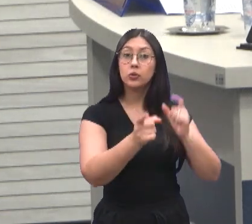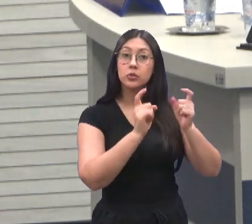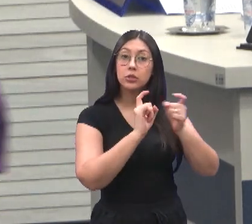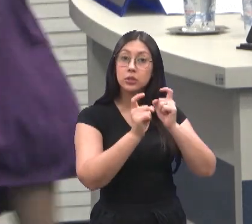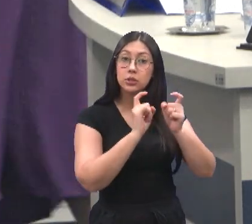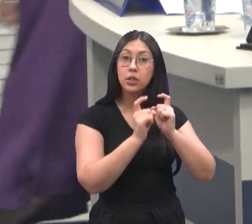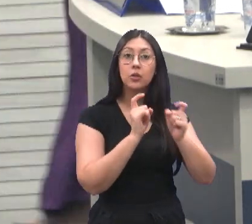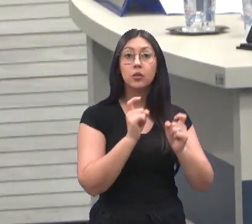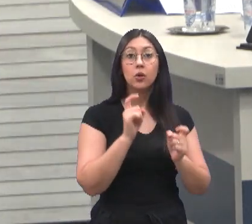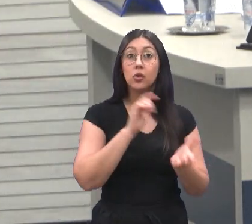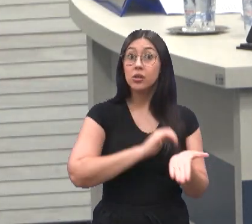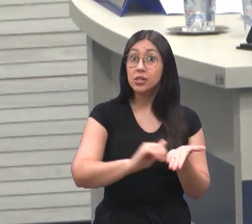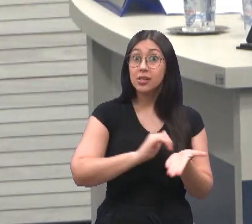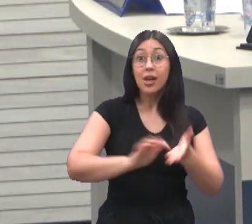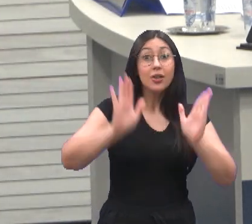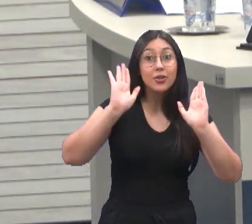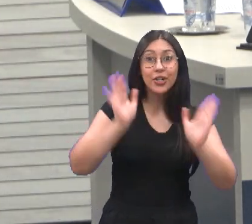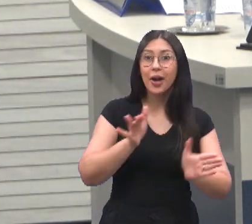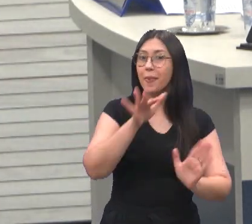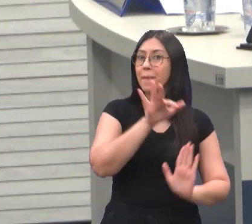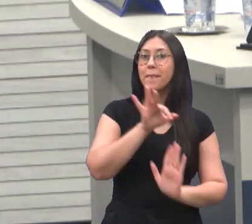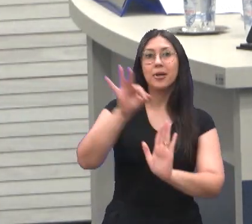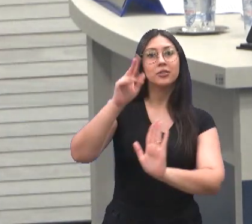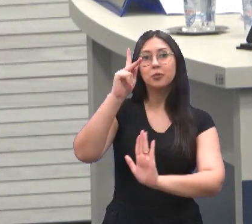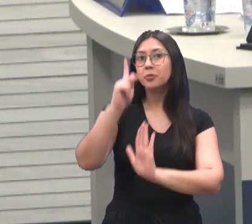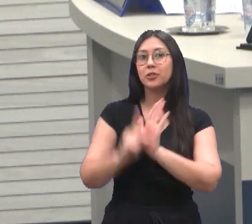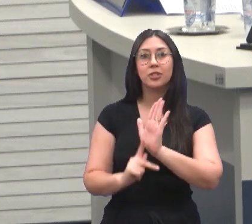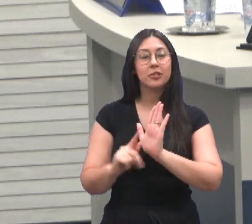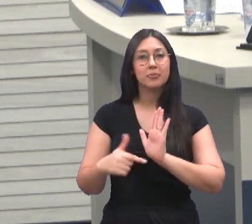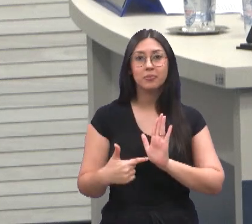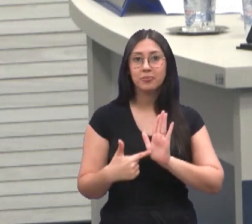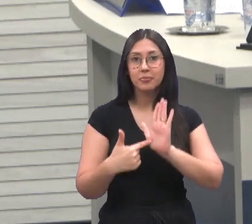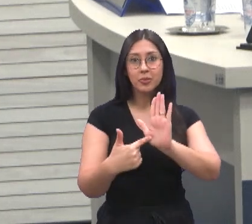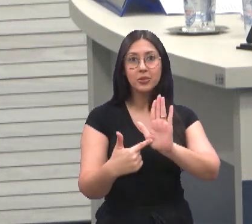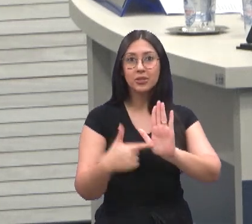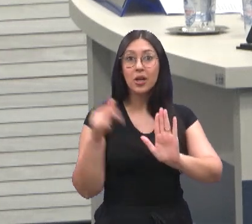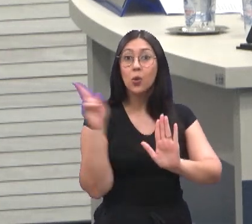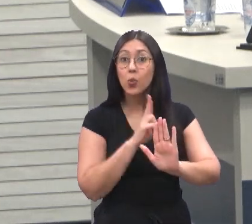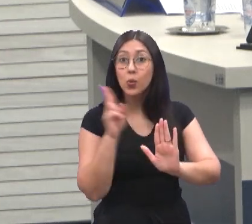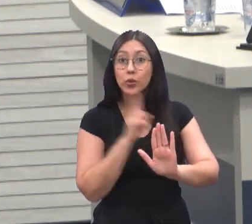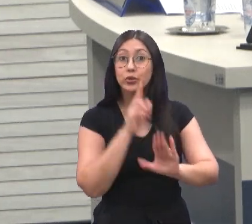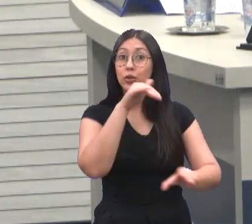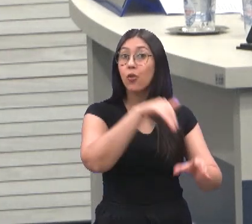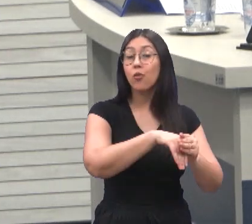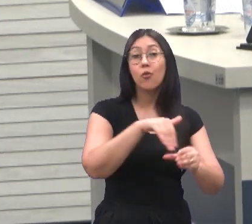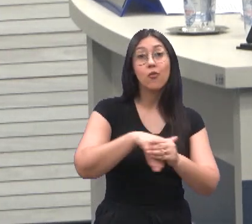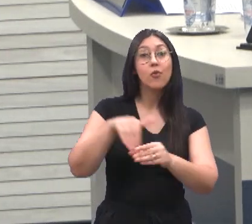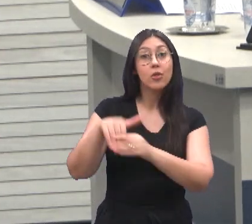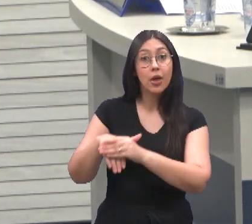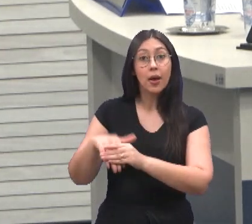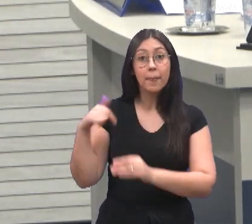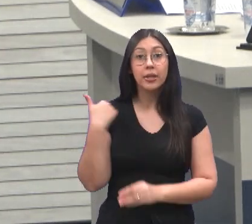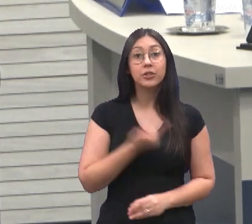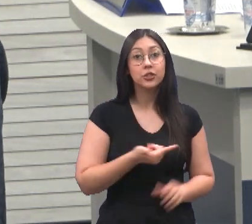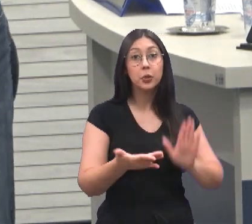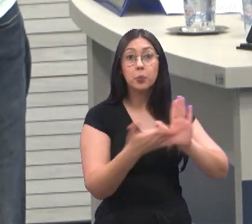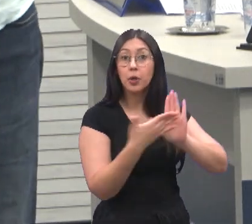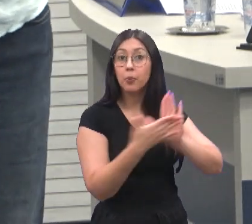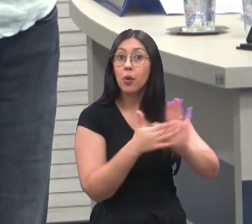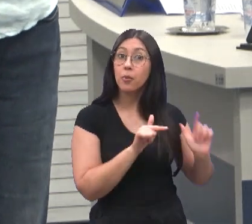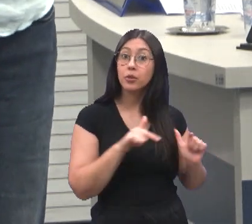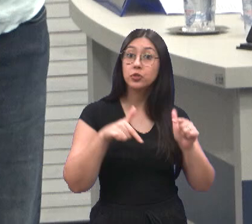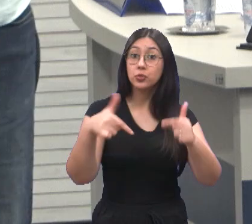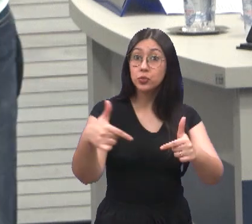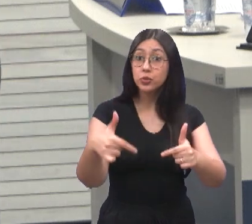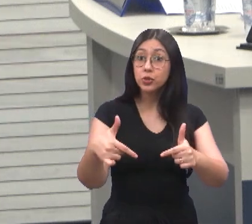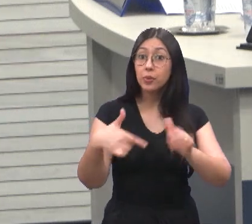secretário, o prefeito, já encaminha um projeto para a gente já apresentar aqui de urgência e já votar, para a gente já propor uma política pública para